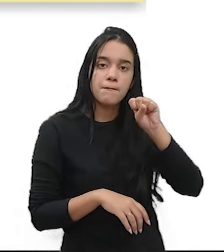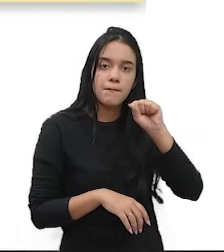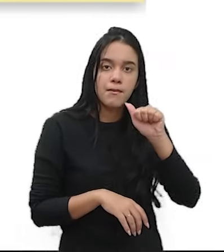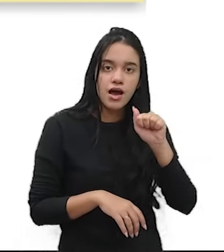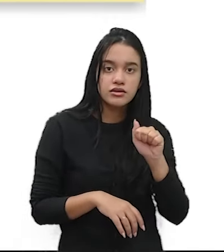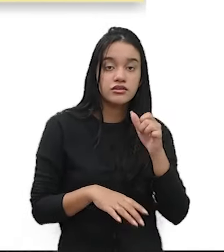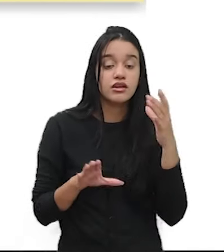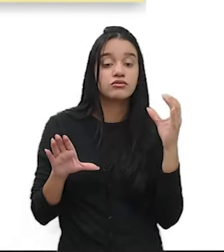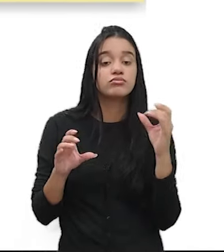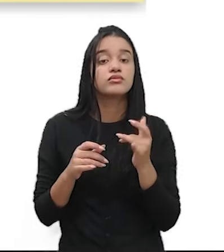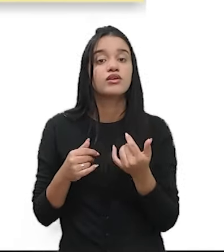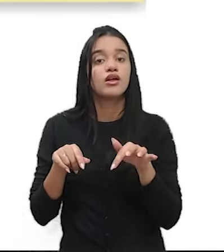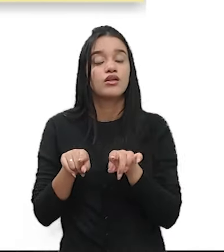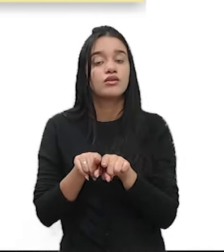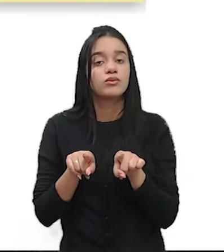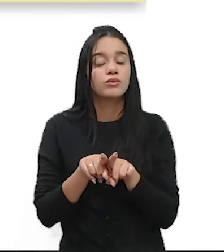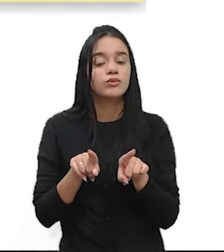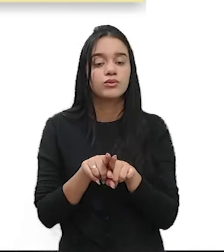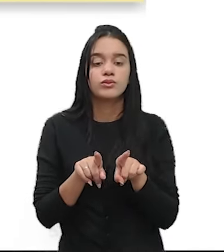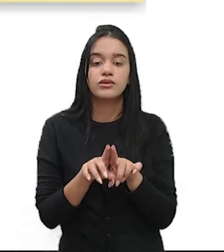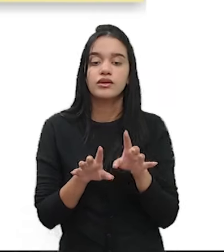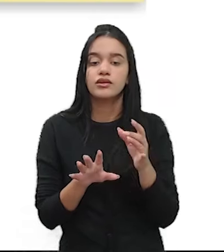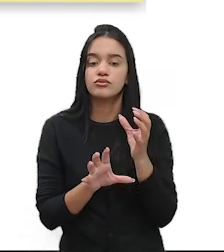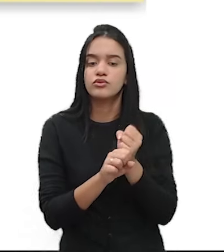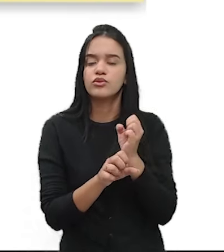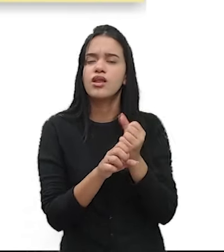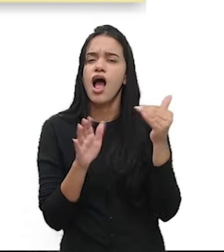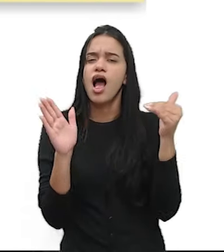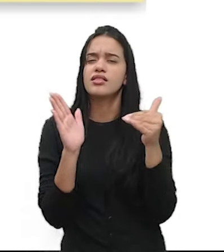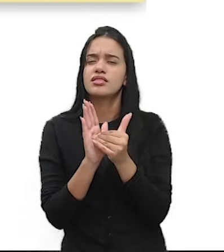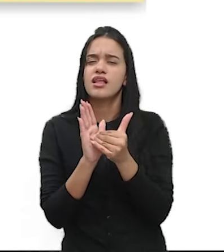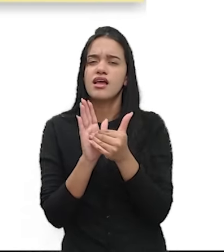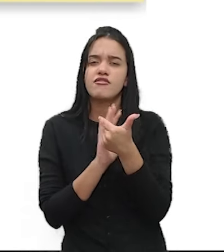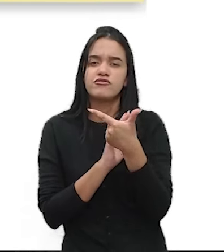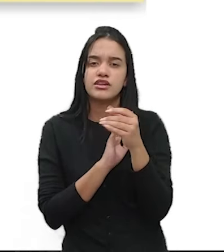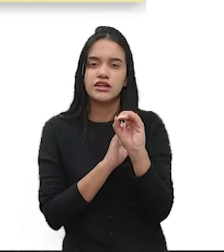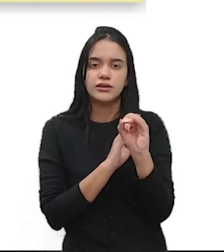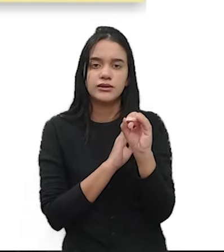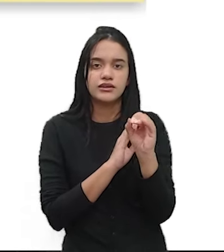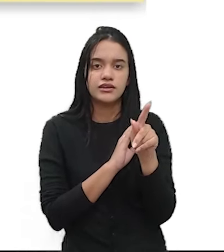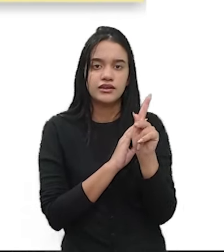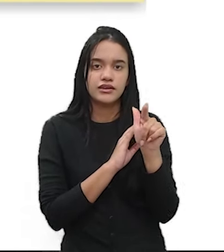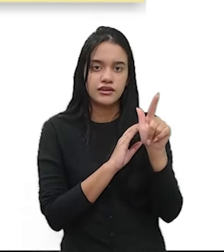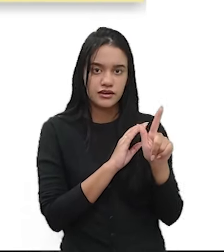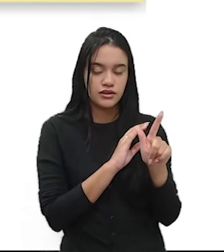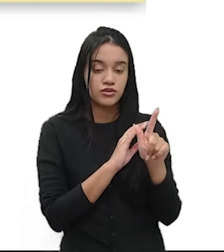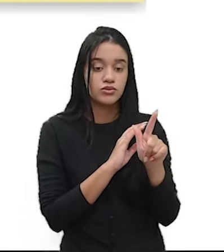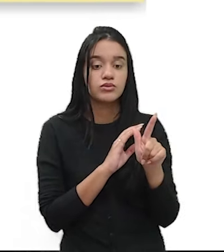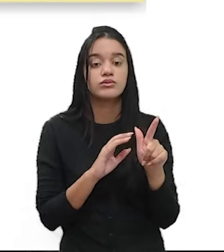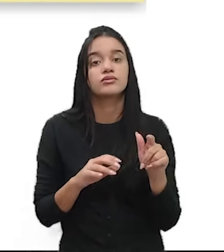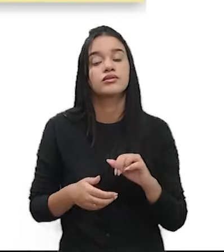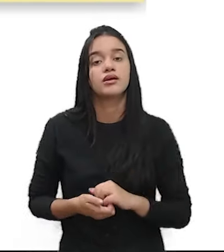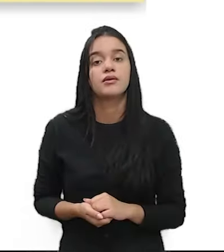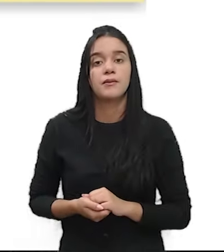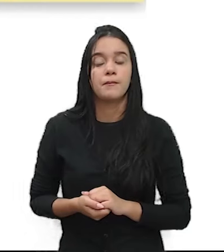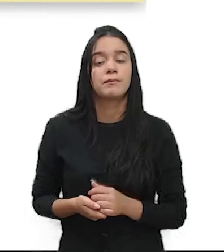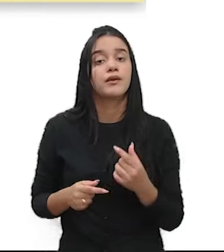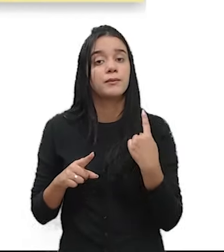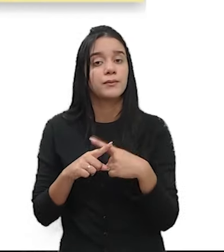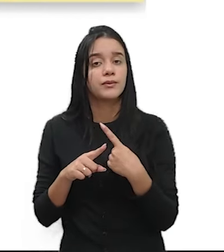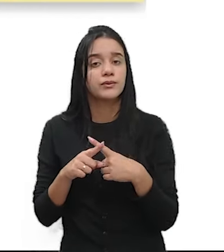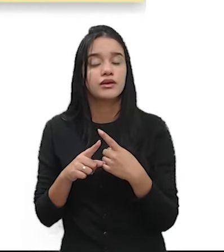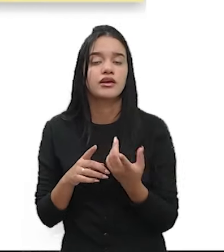chamados de portáteis são aqueles que comportam até 20 kg tá de agente extintor juntamente com o cilindro por quê